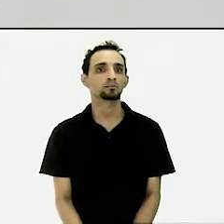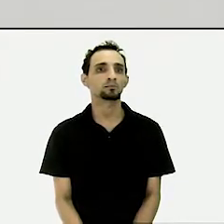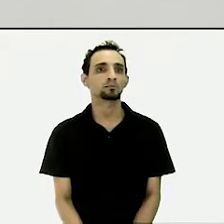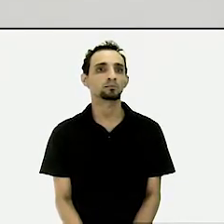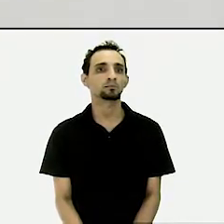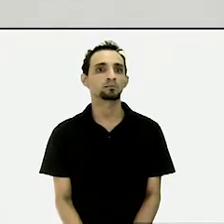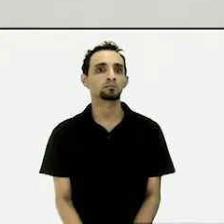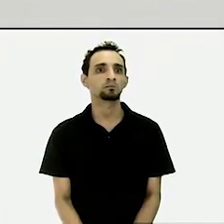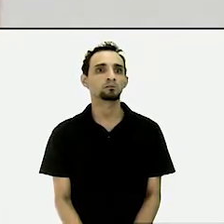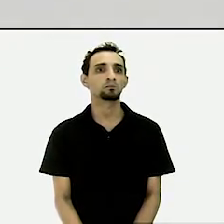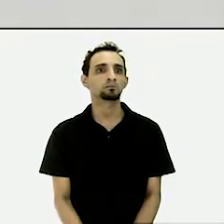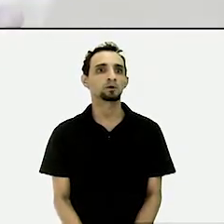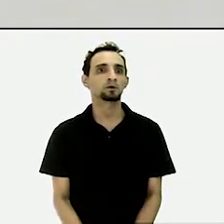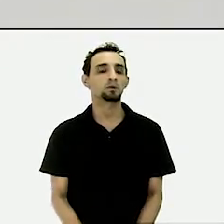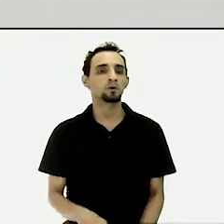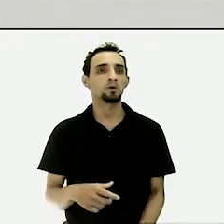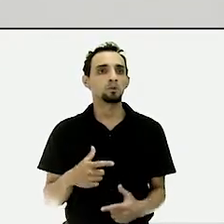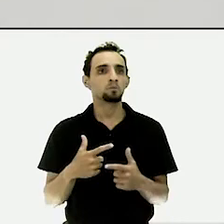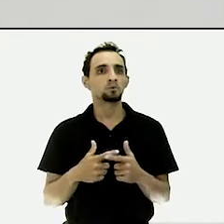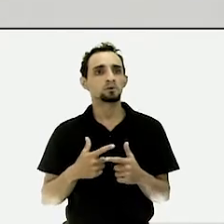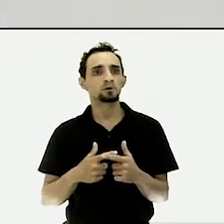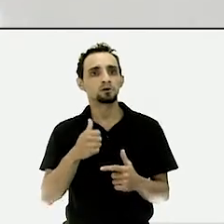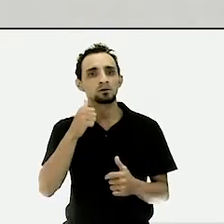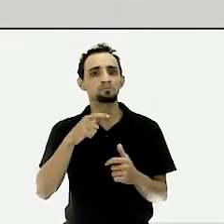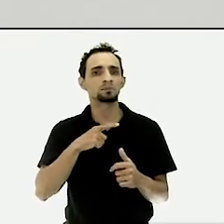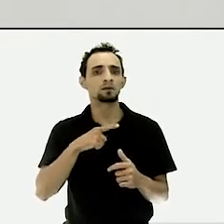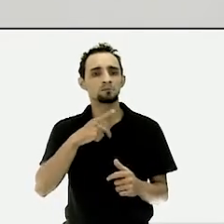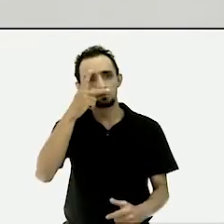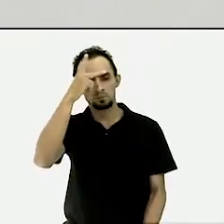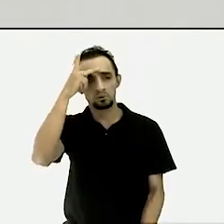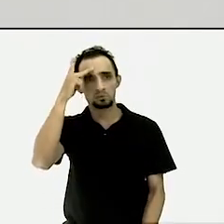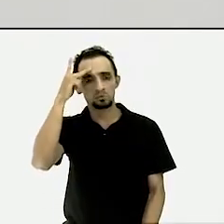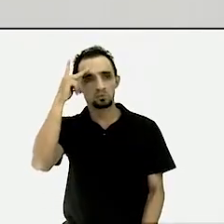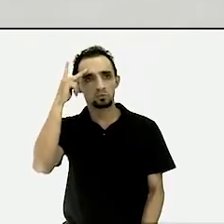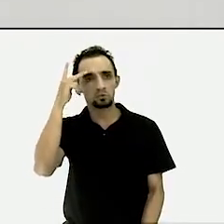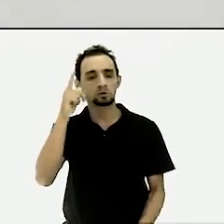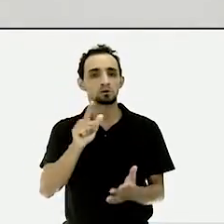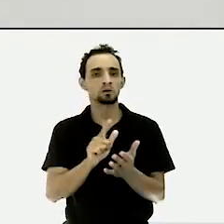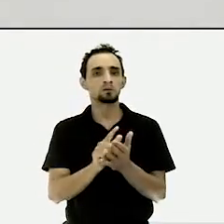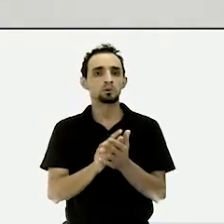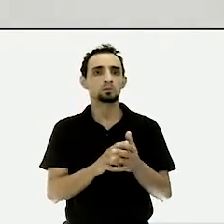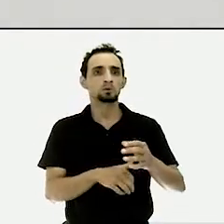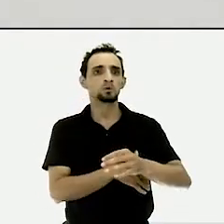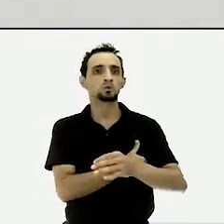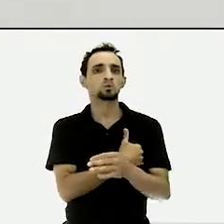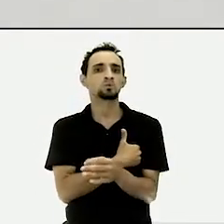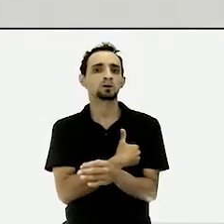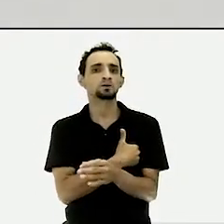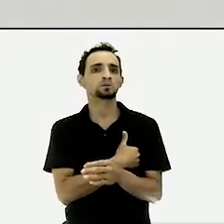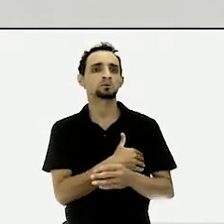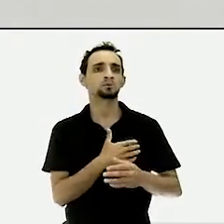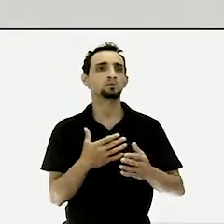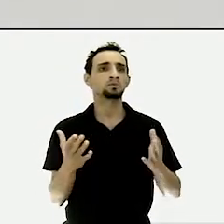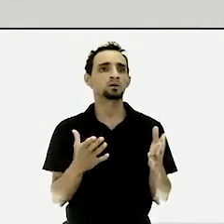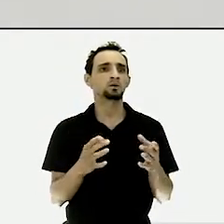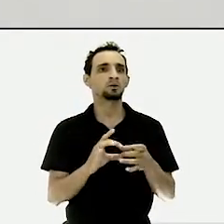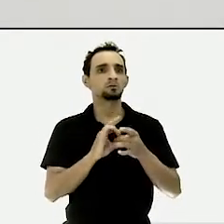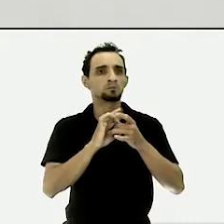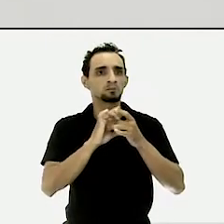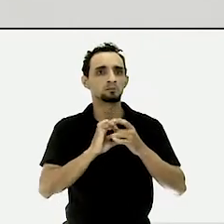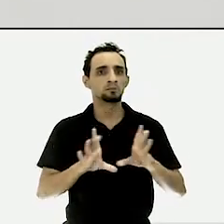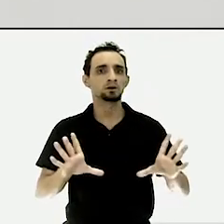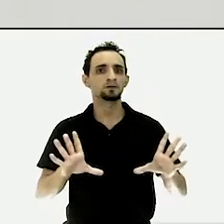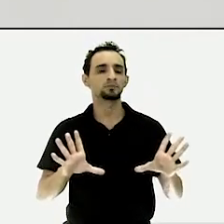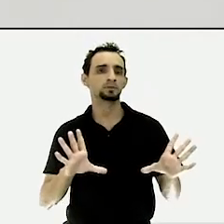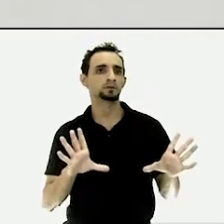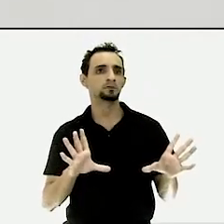não. É uma mentira dela. Eu não atirei pelas costas, eu não fiz, ela não está numa cadeira de roda. Então, assim, é muita